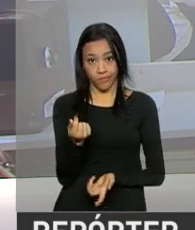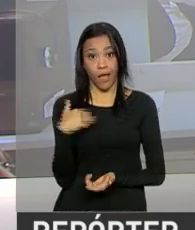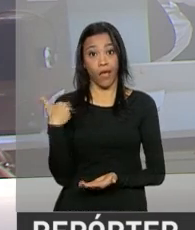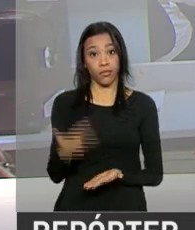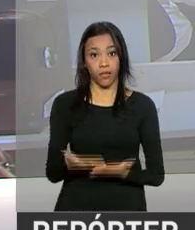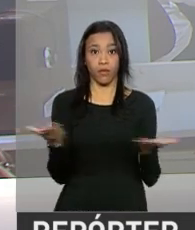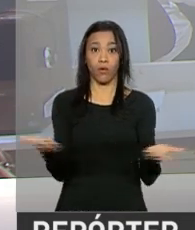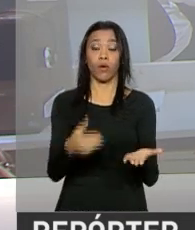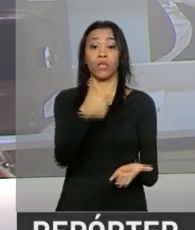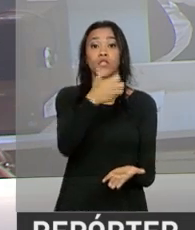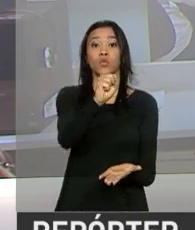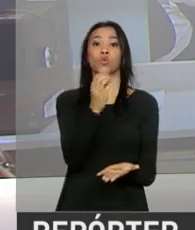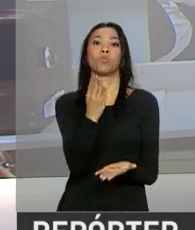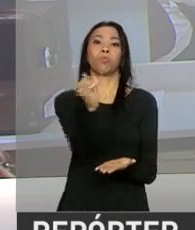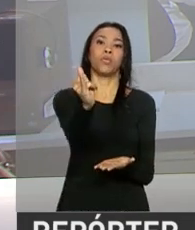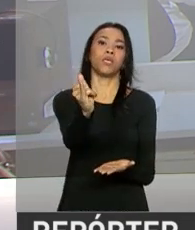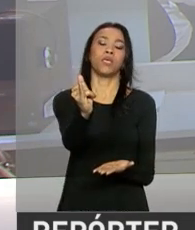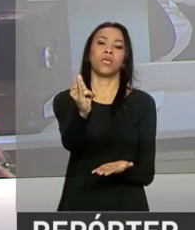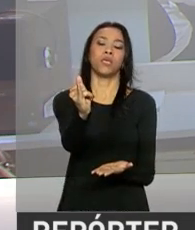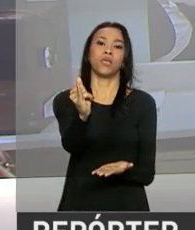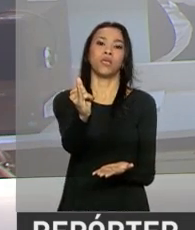agora,